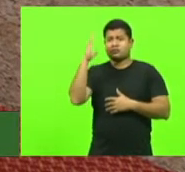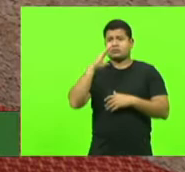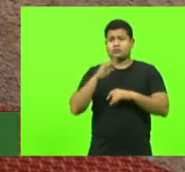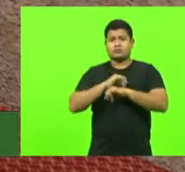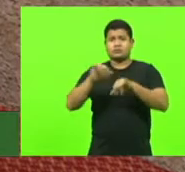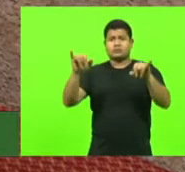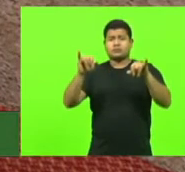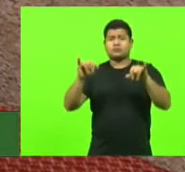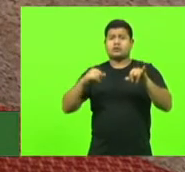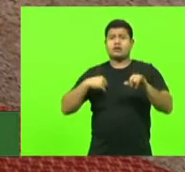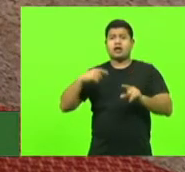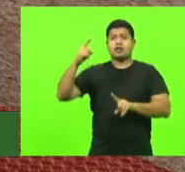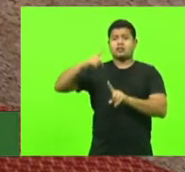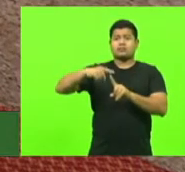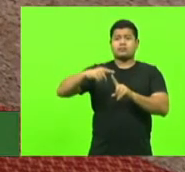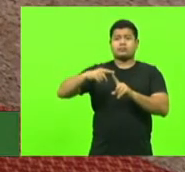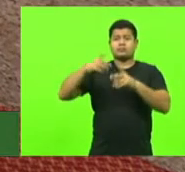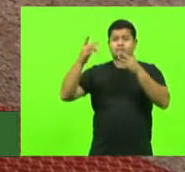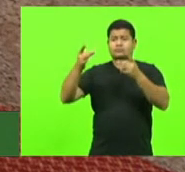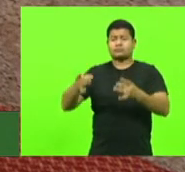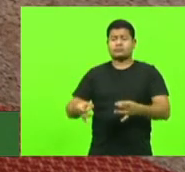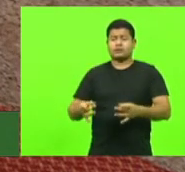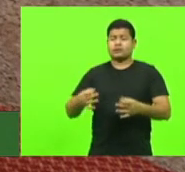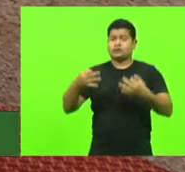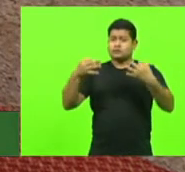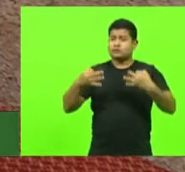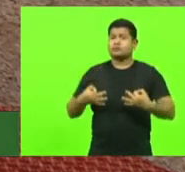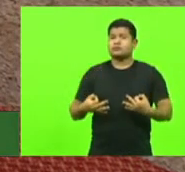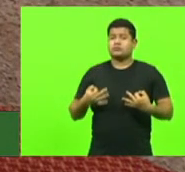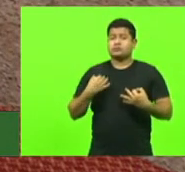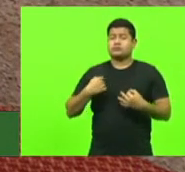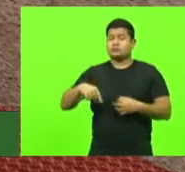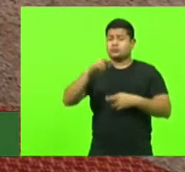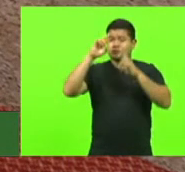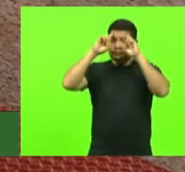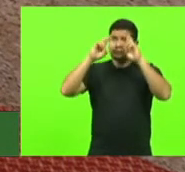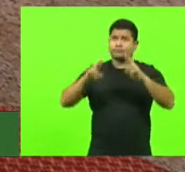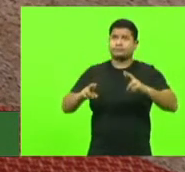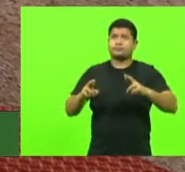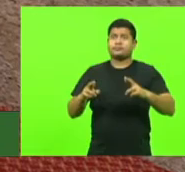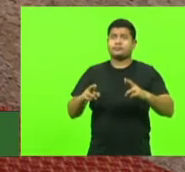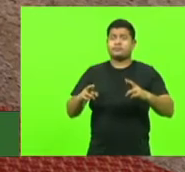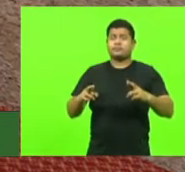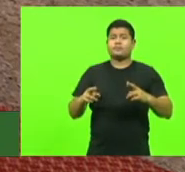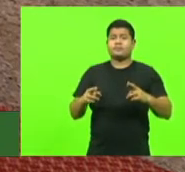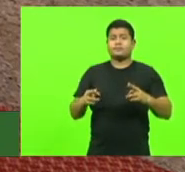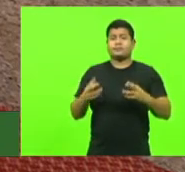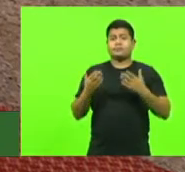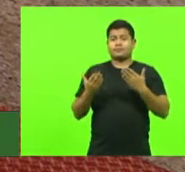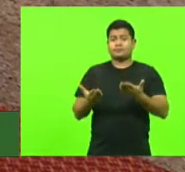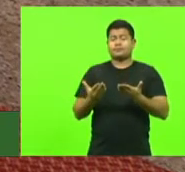maneira específica, razão pela qual, claro, respeitando o parecer do querido amigo deputado